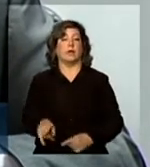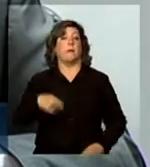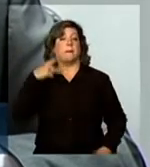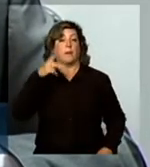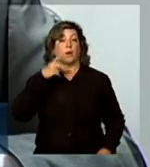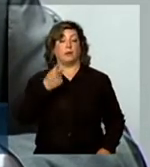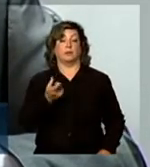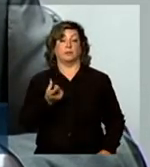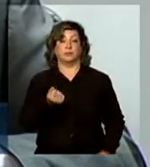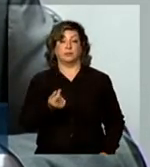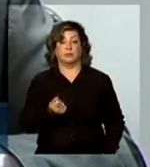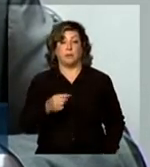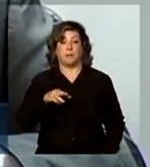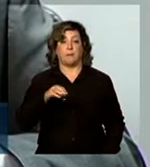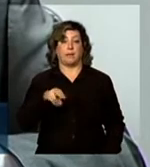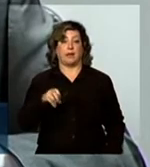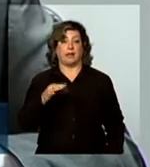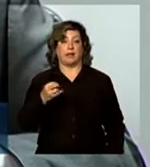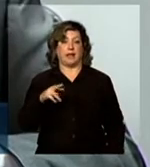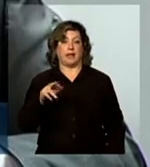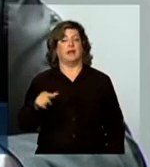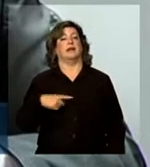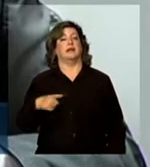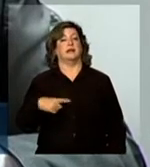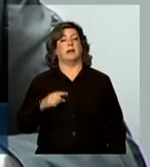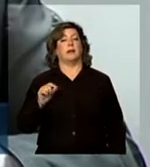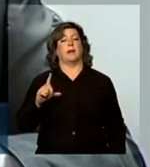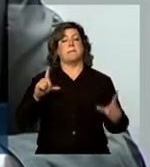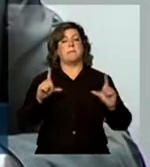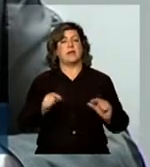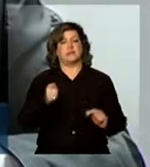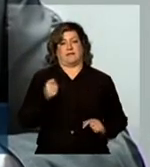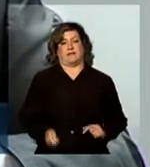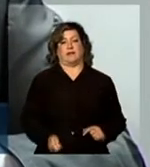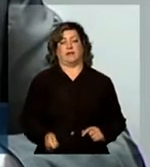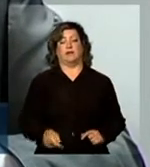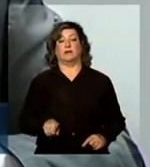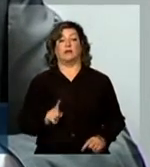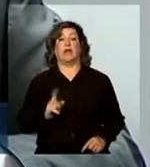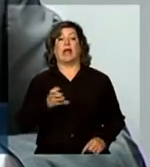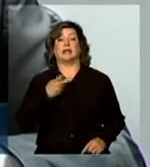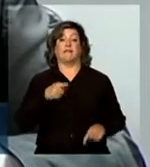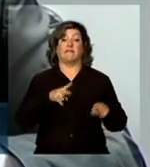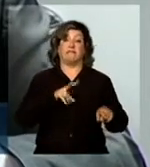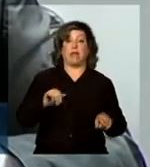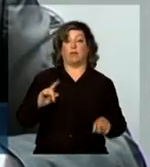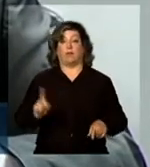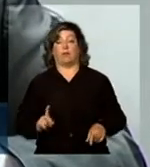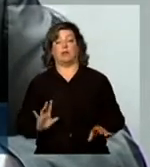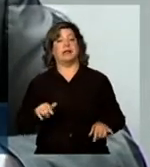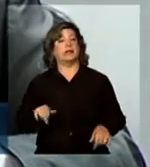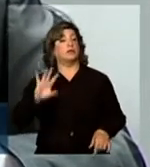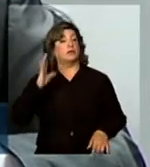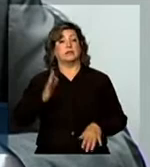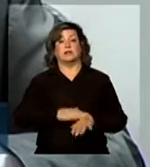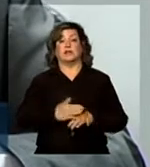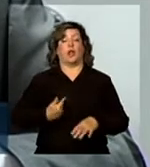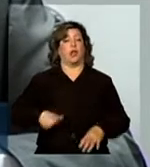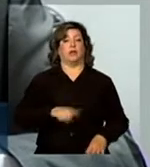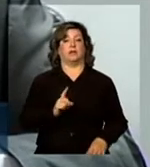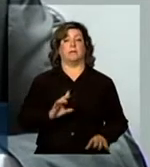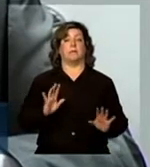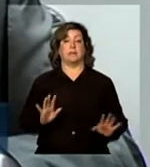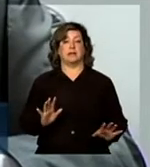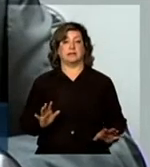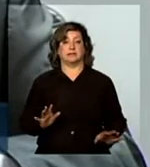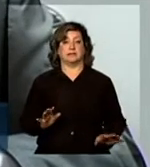política monetária seja menos severa. Não quer dizer que ela vai ser ou não vai ser, porque isso não é uma decisão nossa. Mas eu